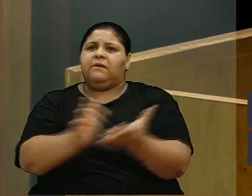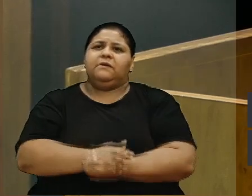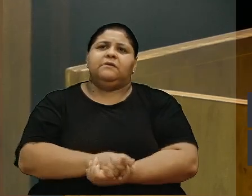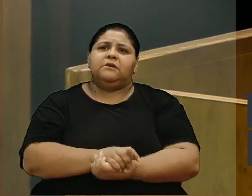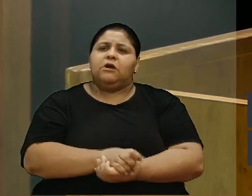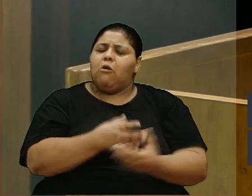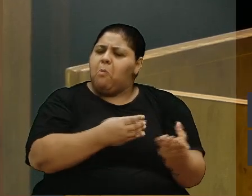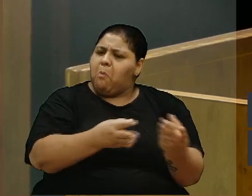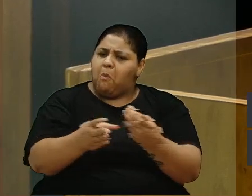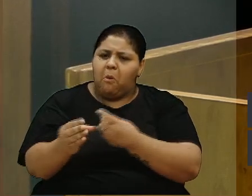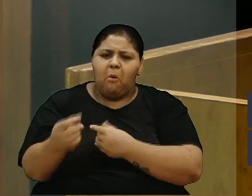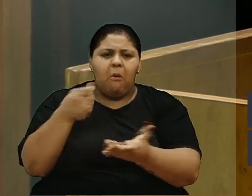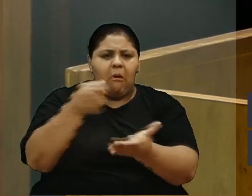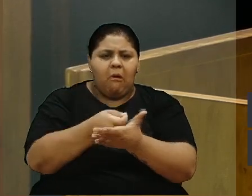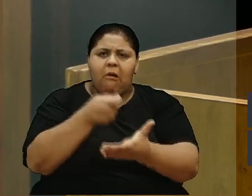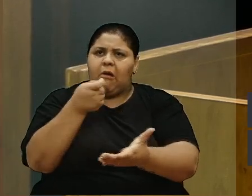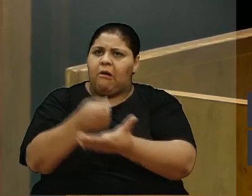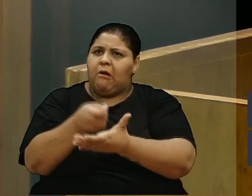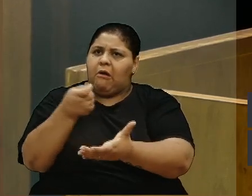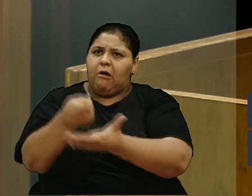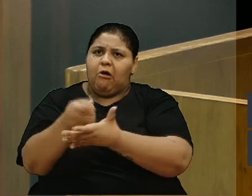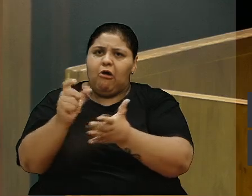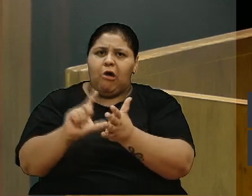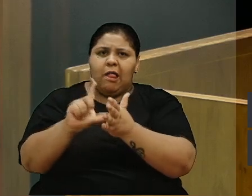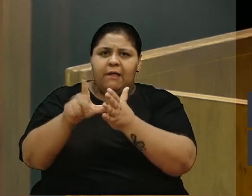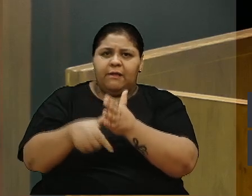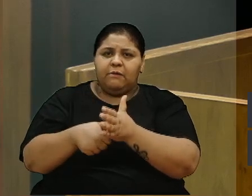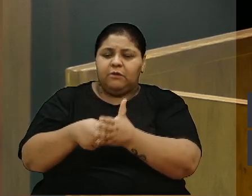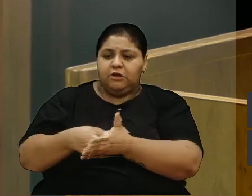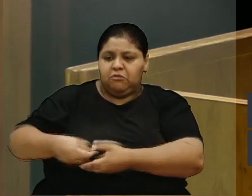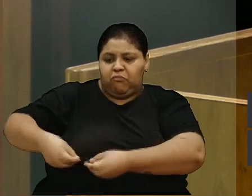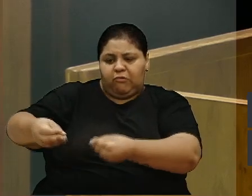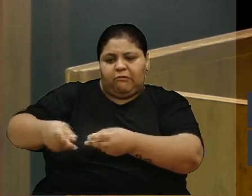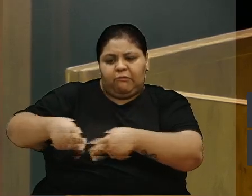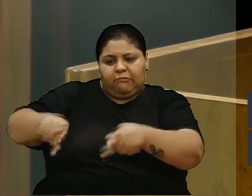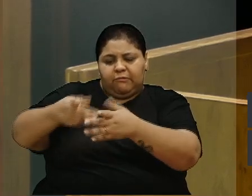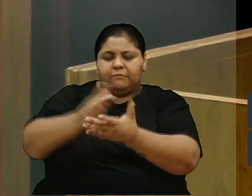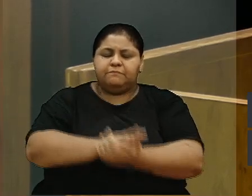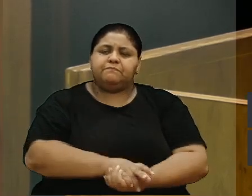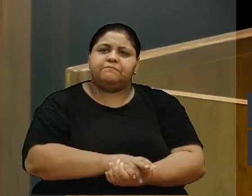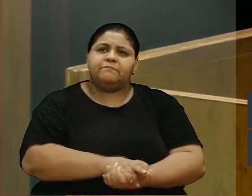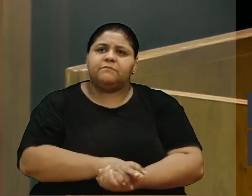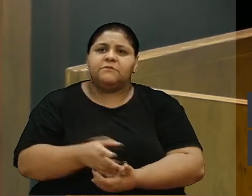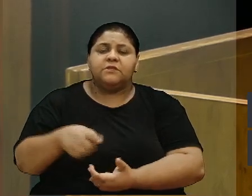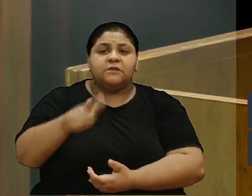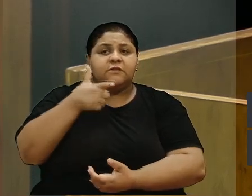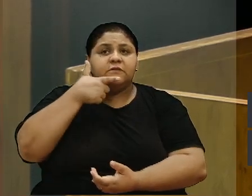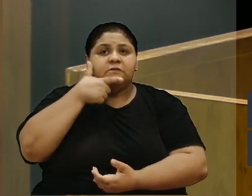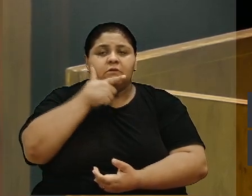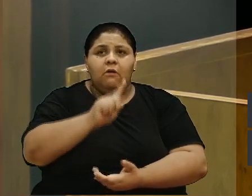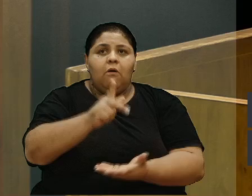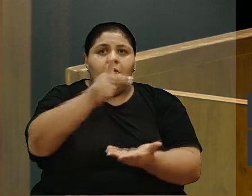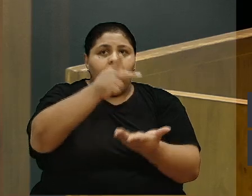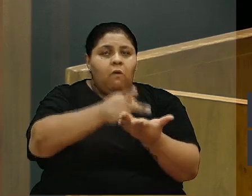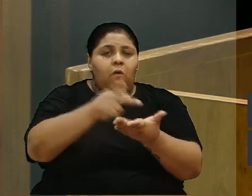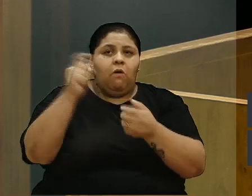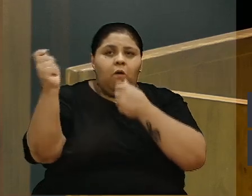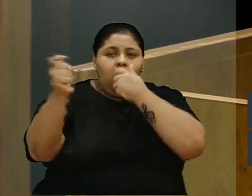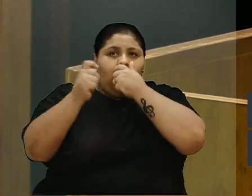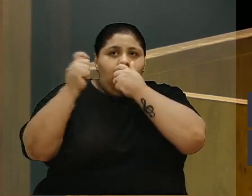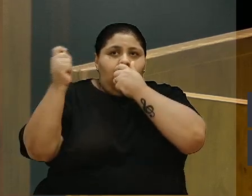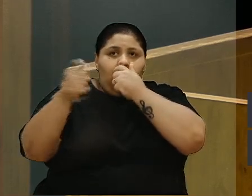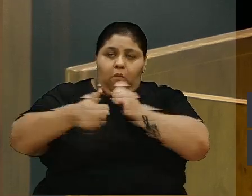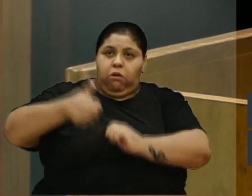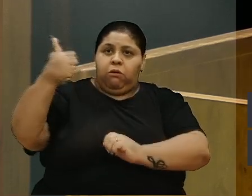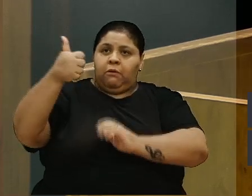enxurrada de coisas para meter a mão na carteira do caxiense. Segunda coisa, queria dizer que a gente está conquistando o prêmio aqui no Rio Grande do Sul, a gente está ficando em